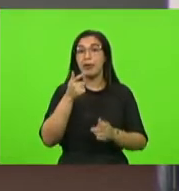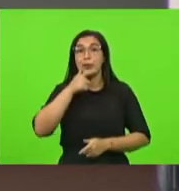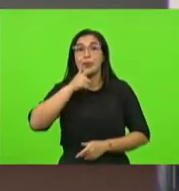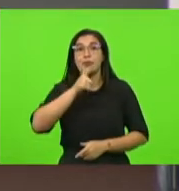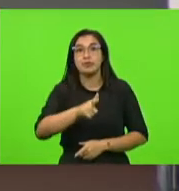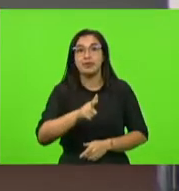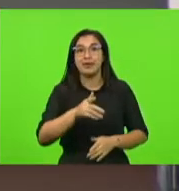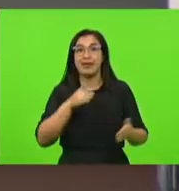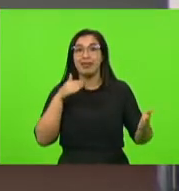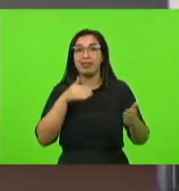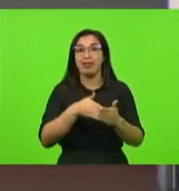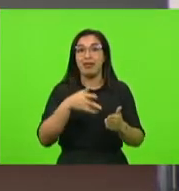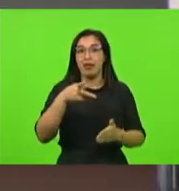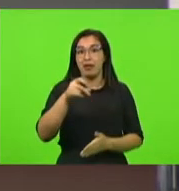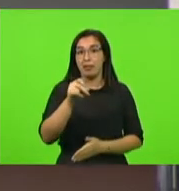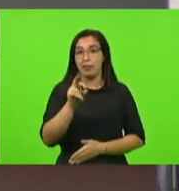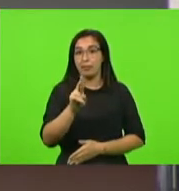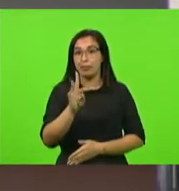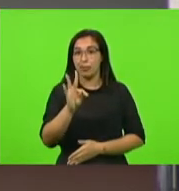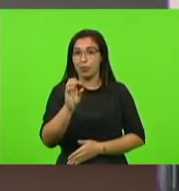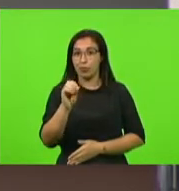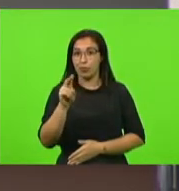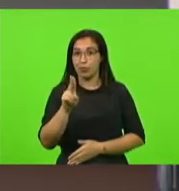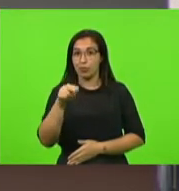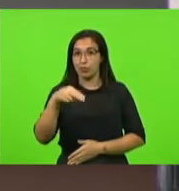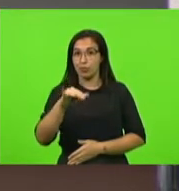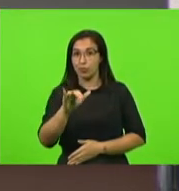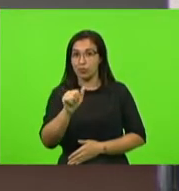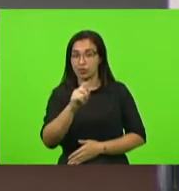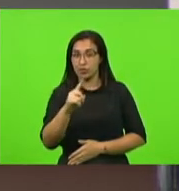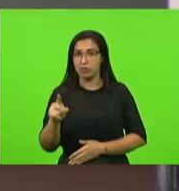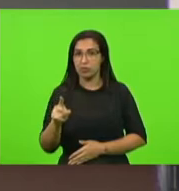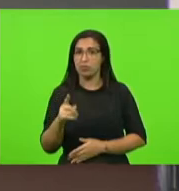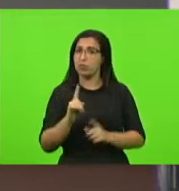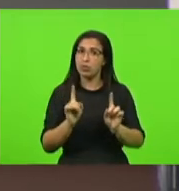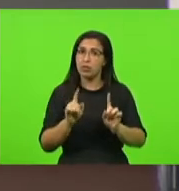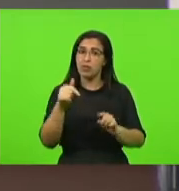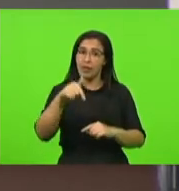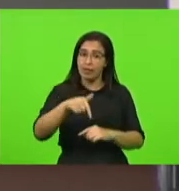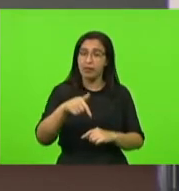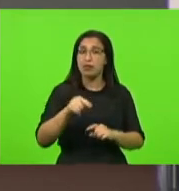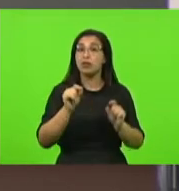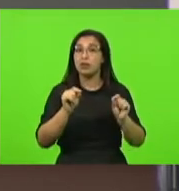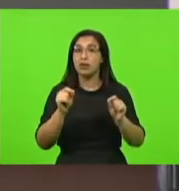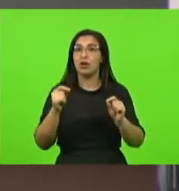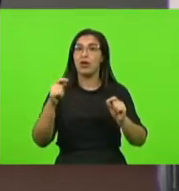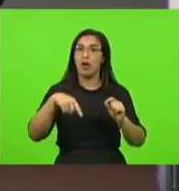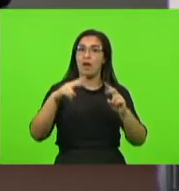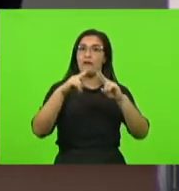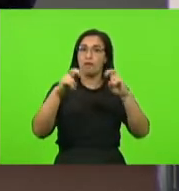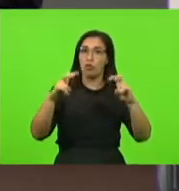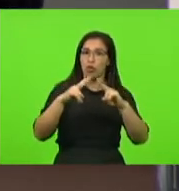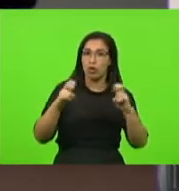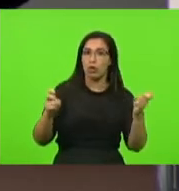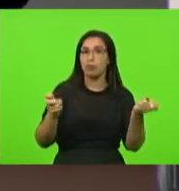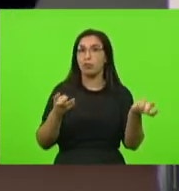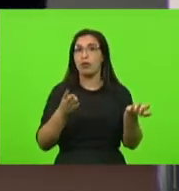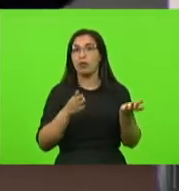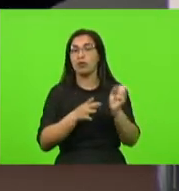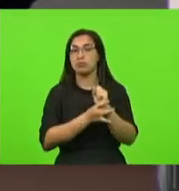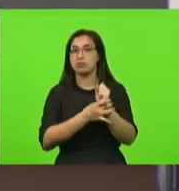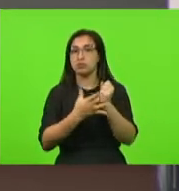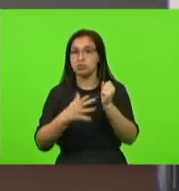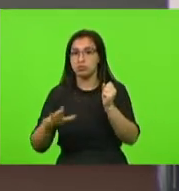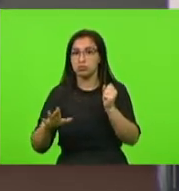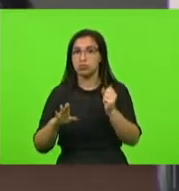União. E não é, região metropolitana é aqui, é Joinville, é Floripa, Biguaçu, São José, tu não